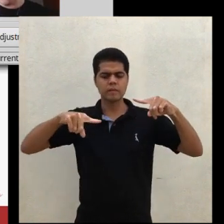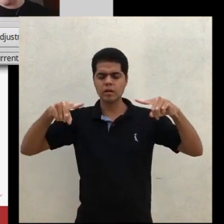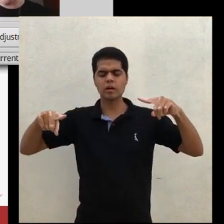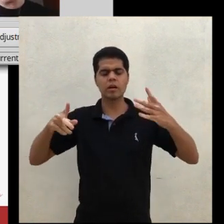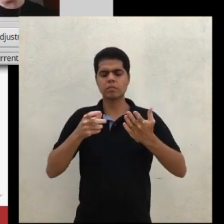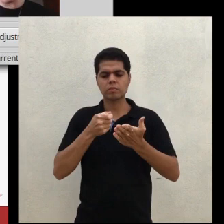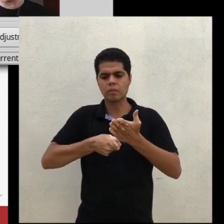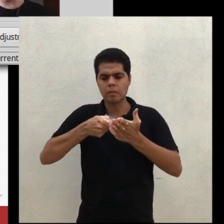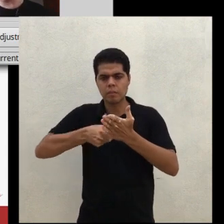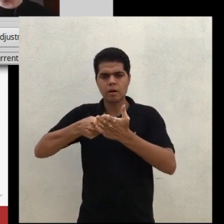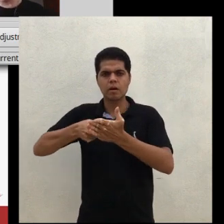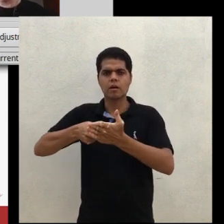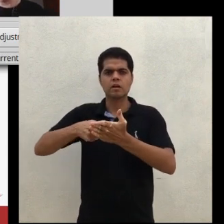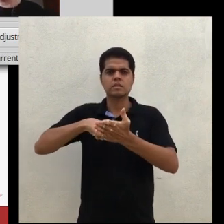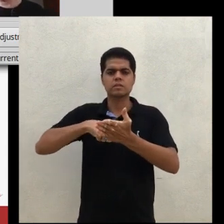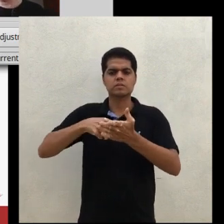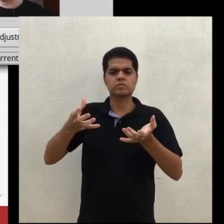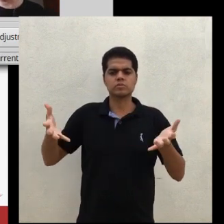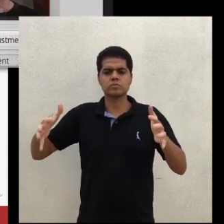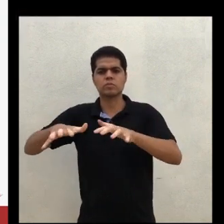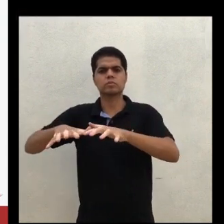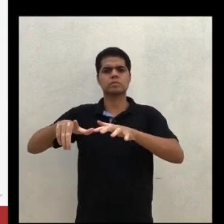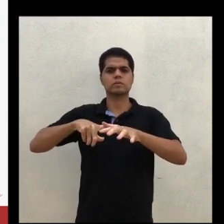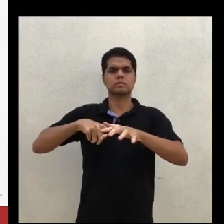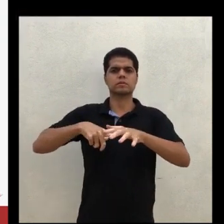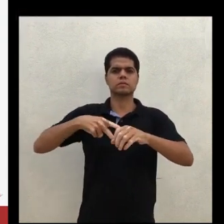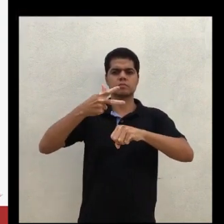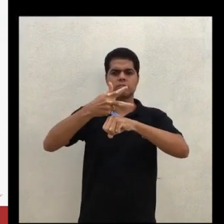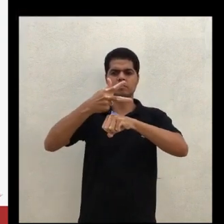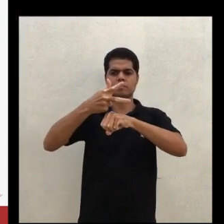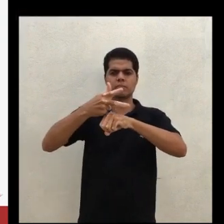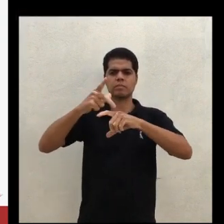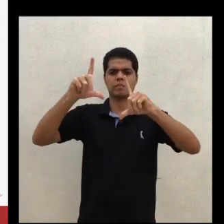melhor para a gente concentrar aqui no que a gente está lendo. Tá?